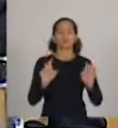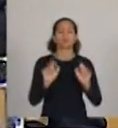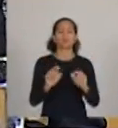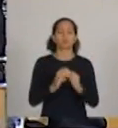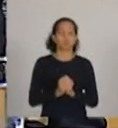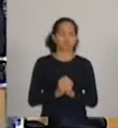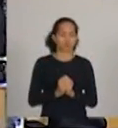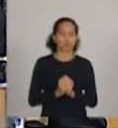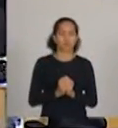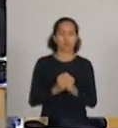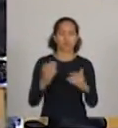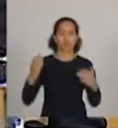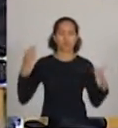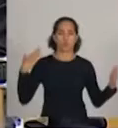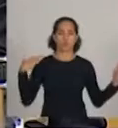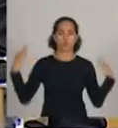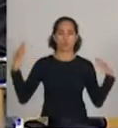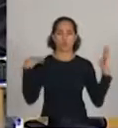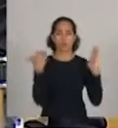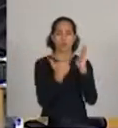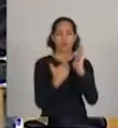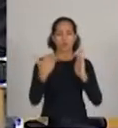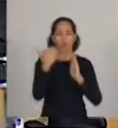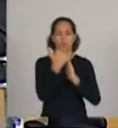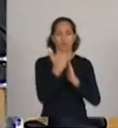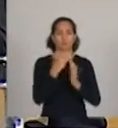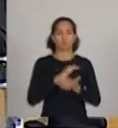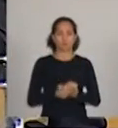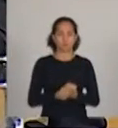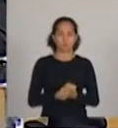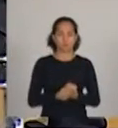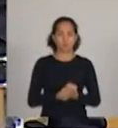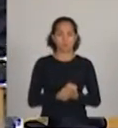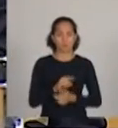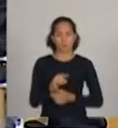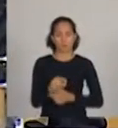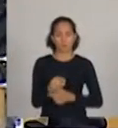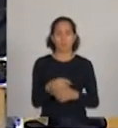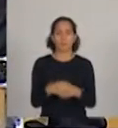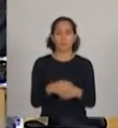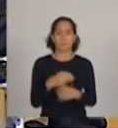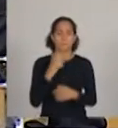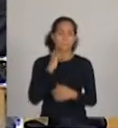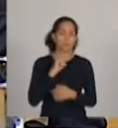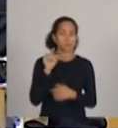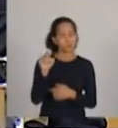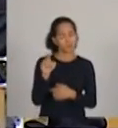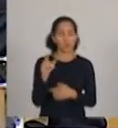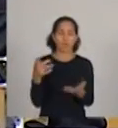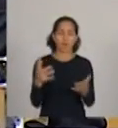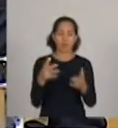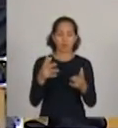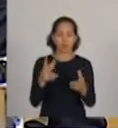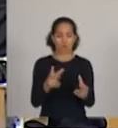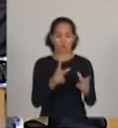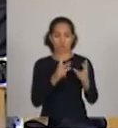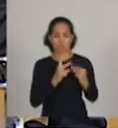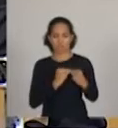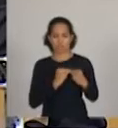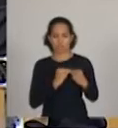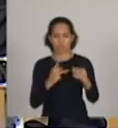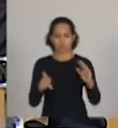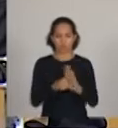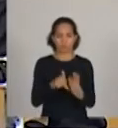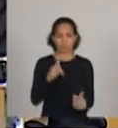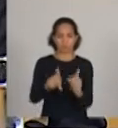Washington, nosso capitão de mar e guerra, natural de Minas Gerais, por isso que ele está recebendo o título de cidadão espírito